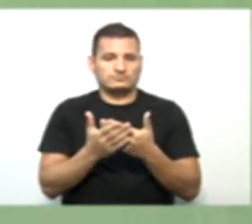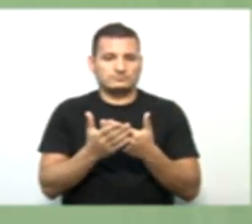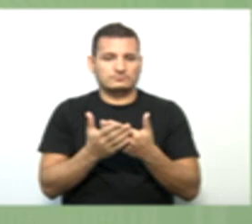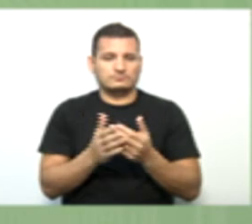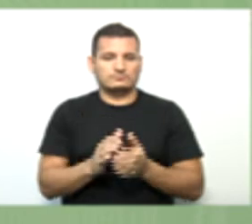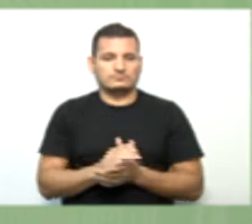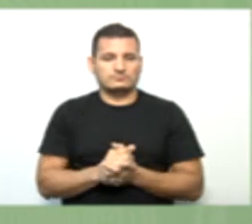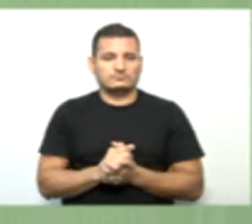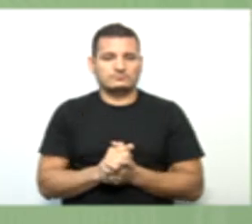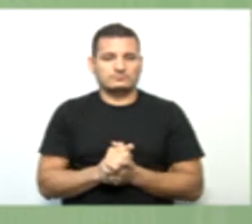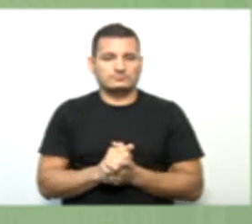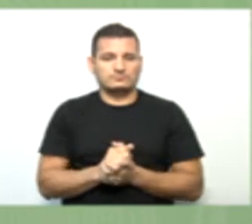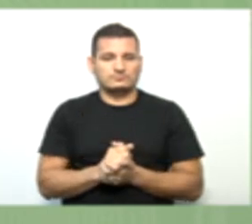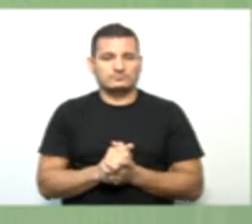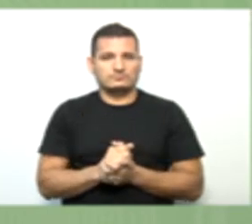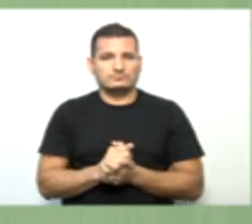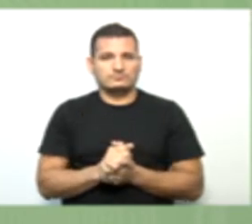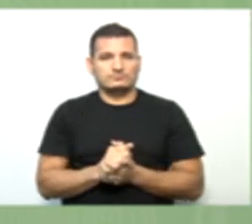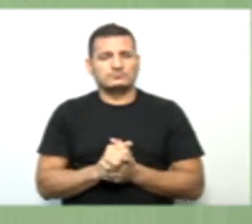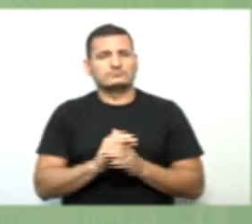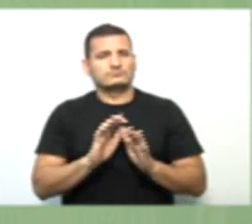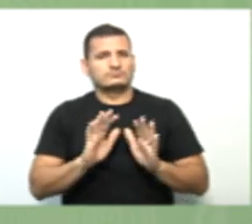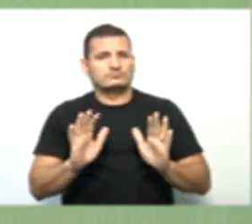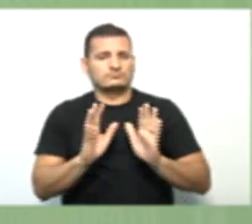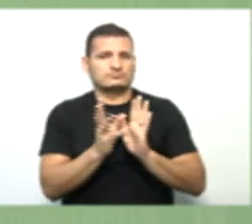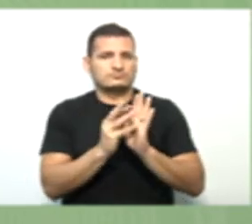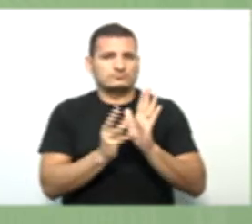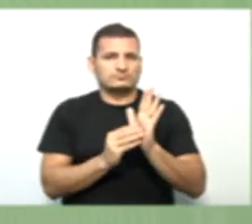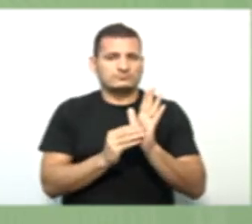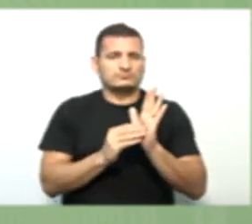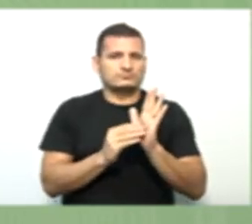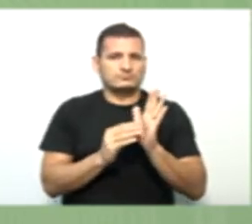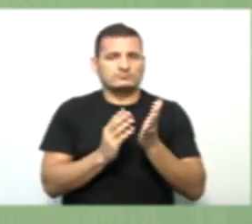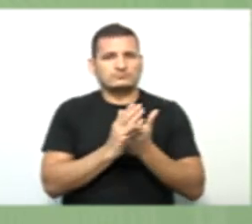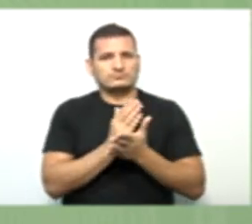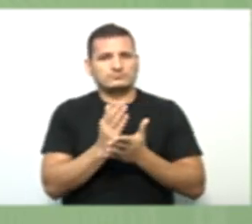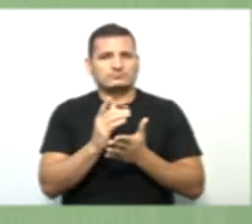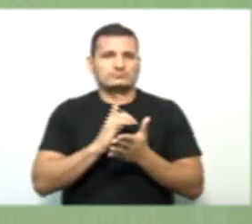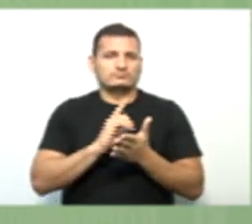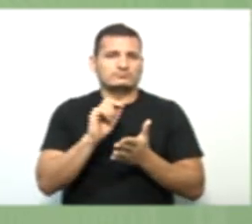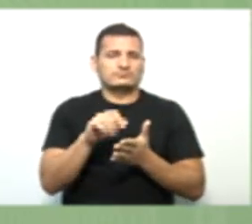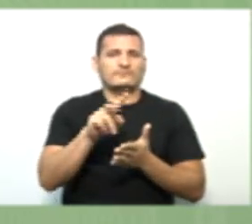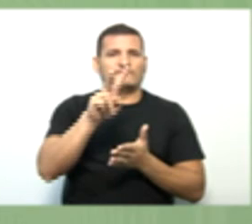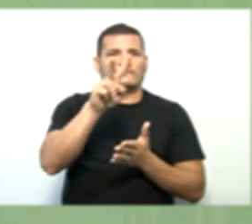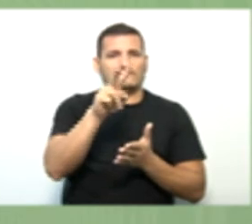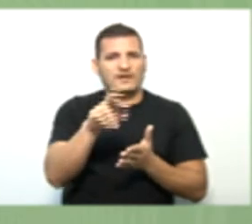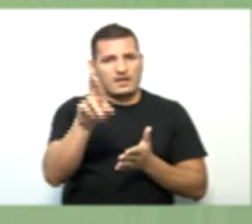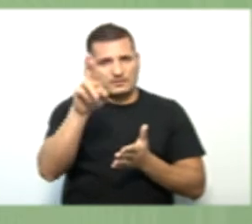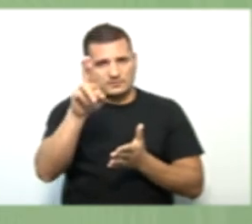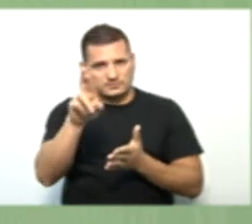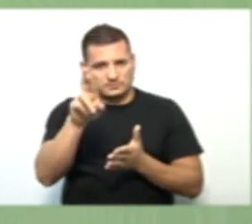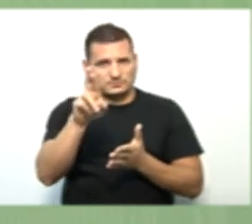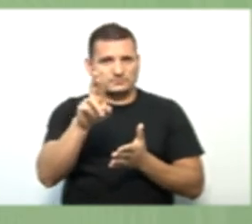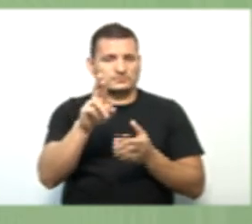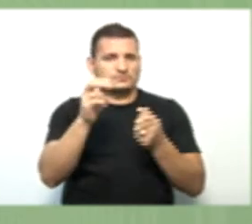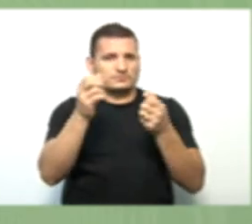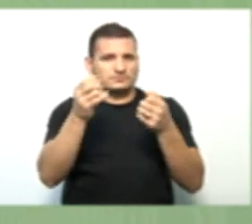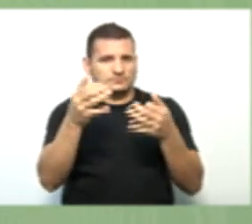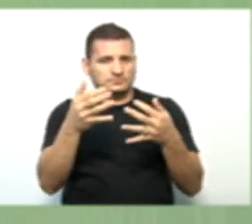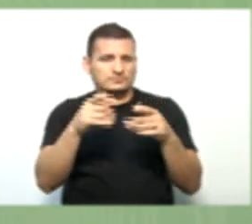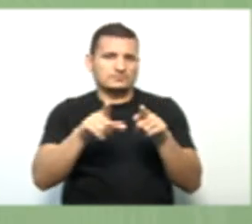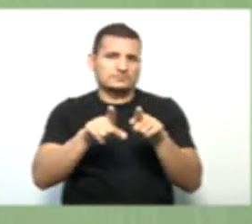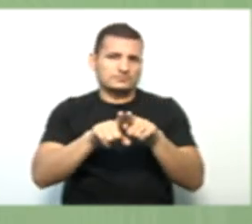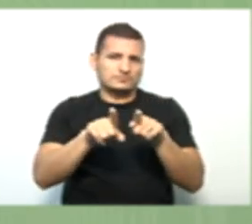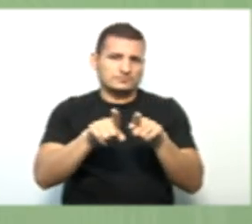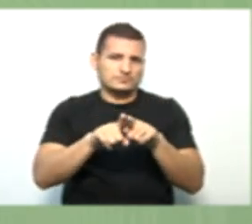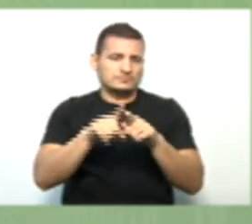nós vamos abordar alguns conteúdos que falam sobre variáveis, sobre expressões